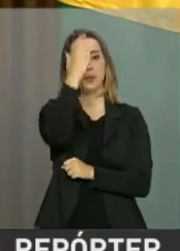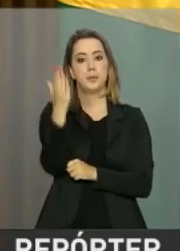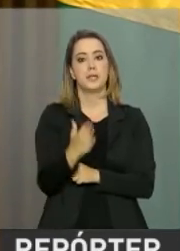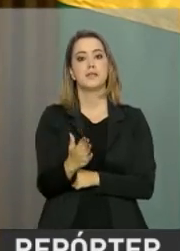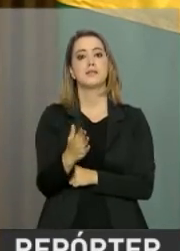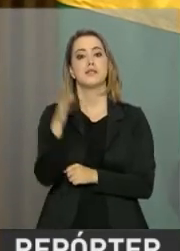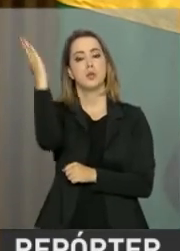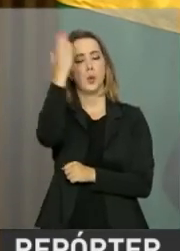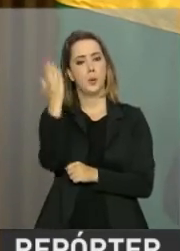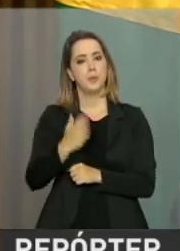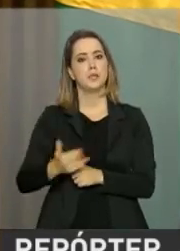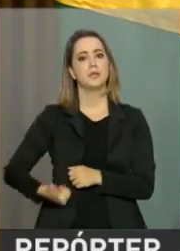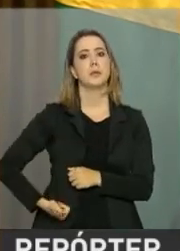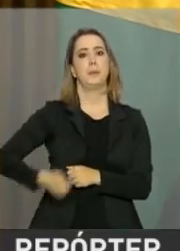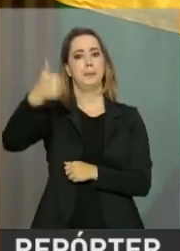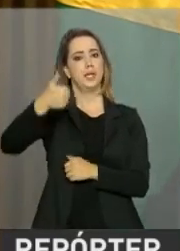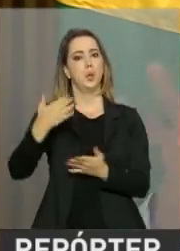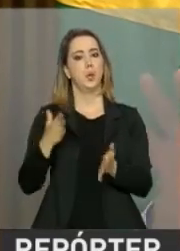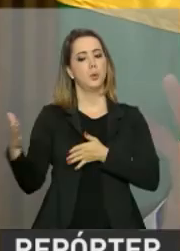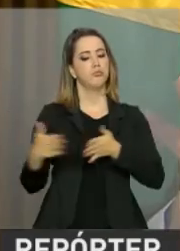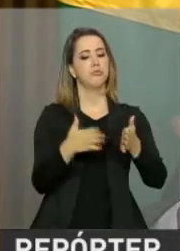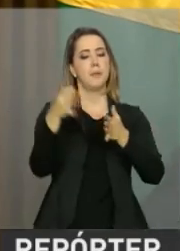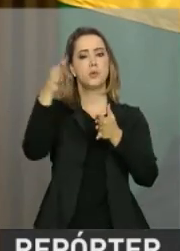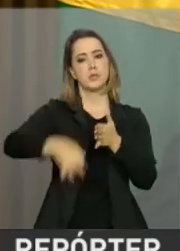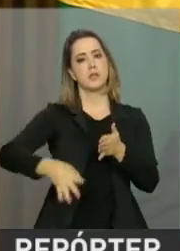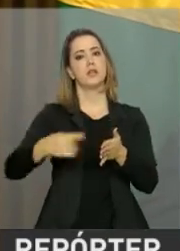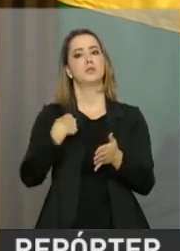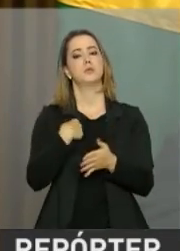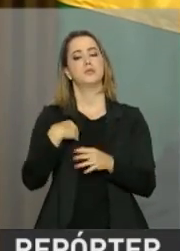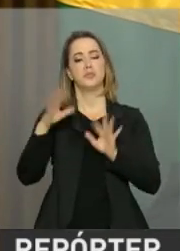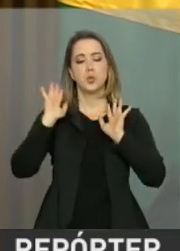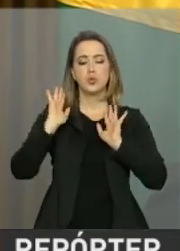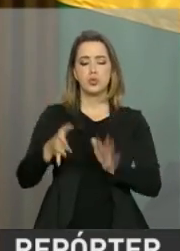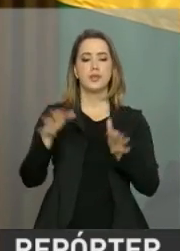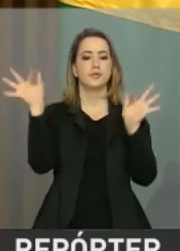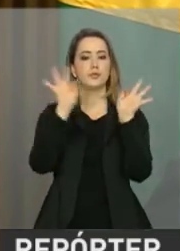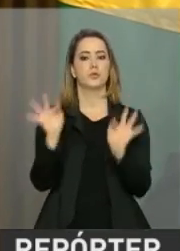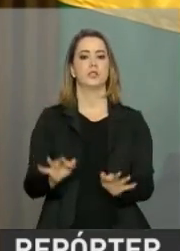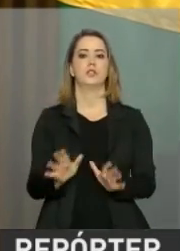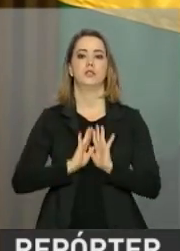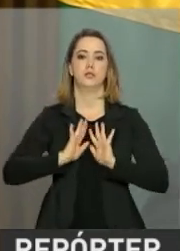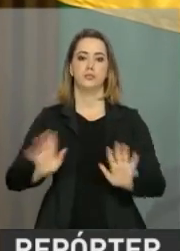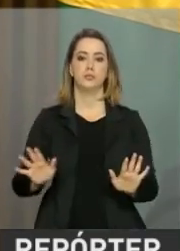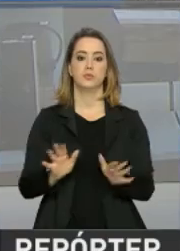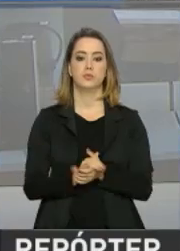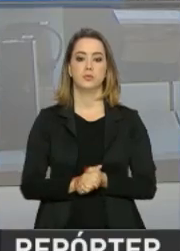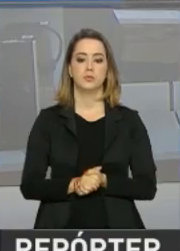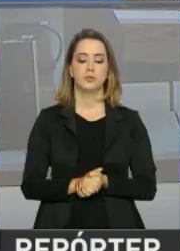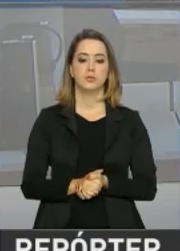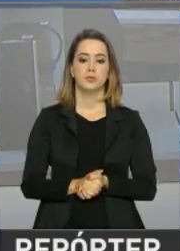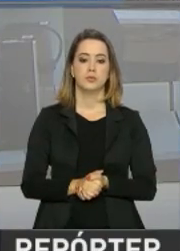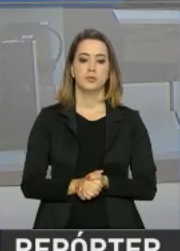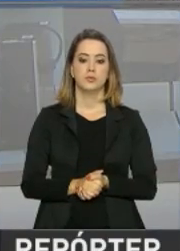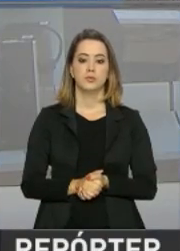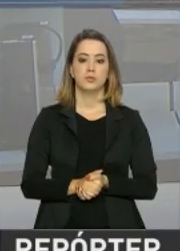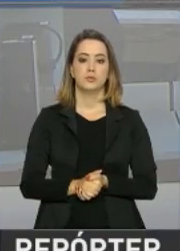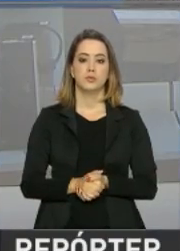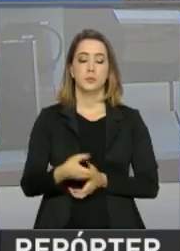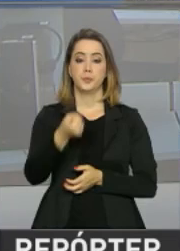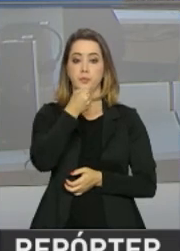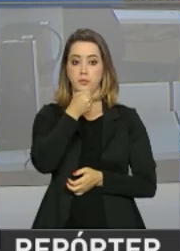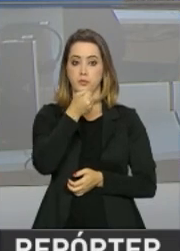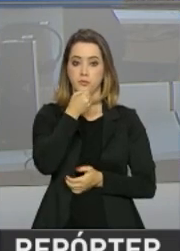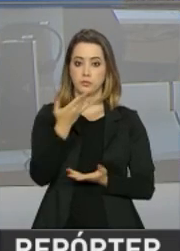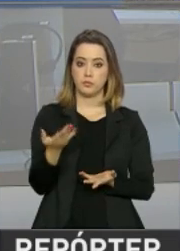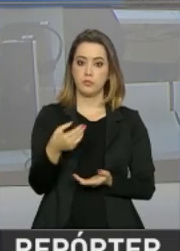que o brasil entrou nos trilhos de ouvidor por absolutamente satisfeito em entrevista